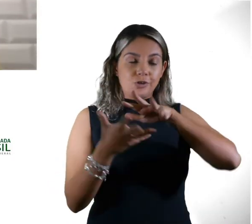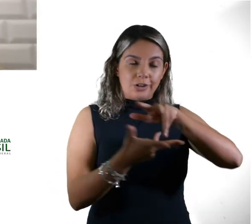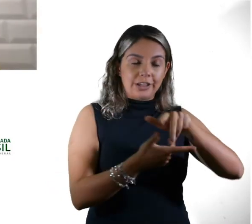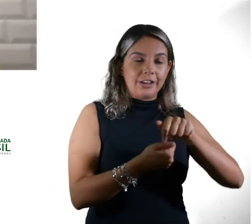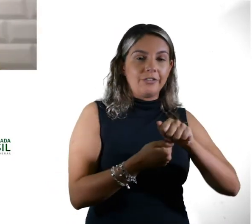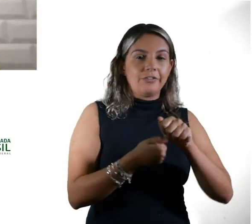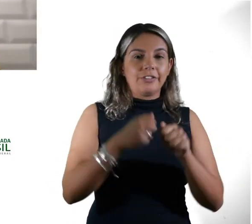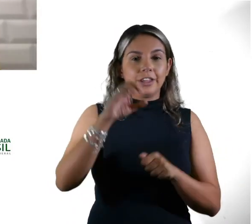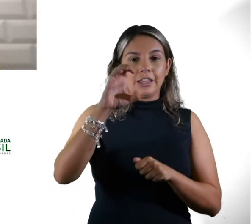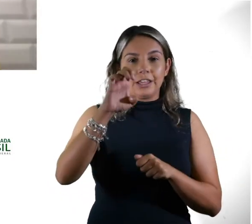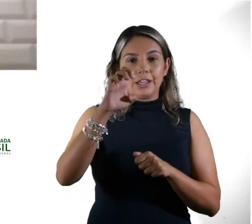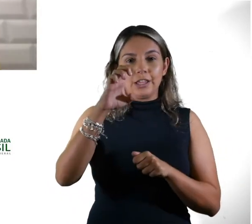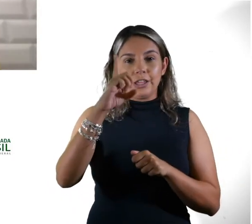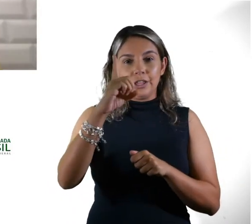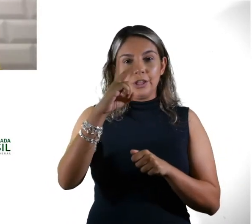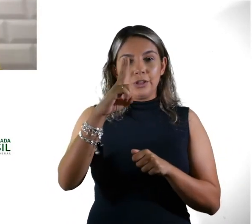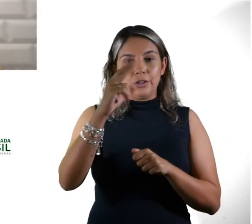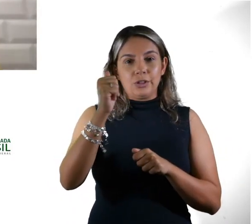que é o sul de Angola,